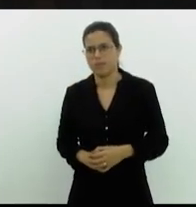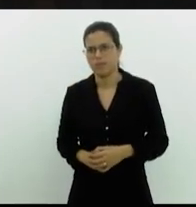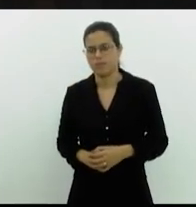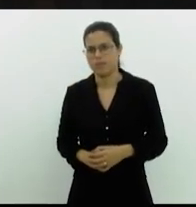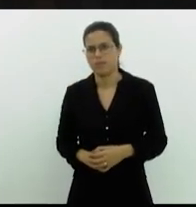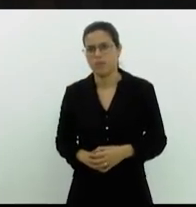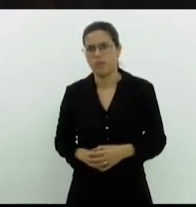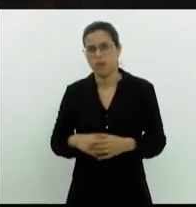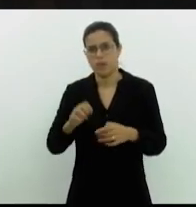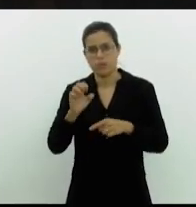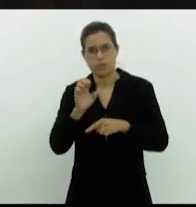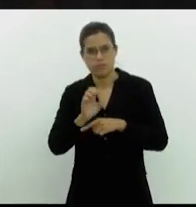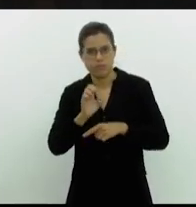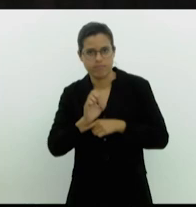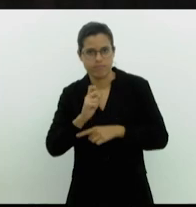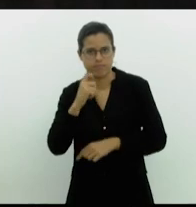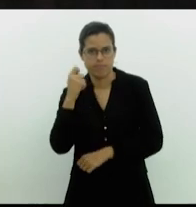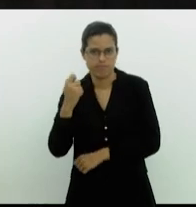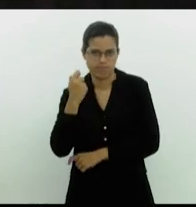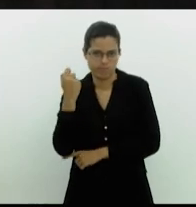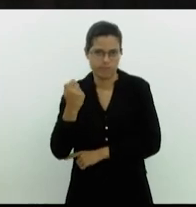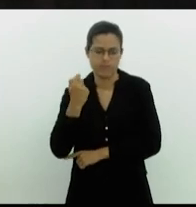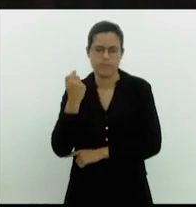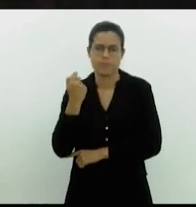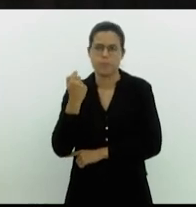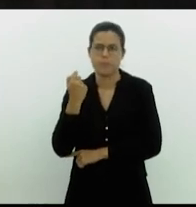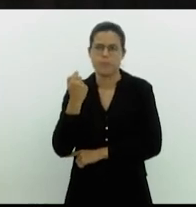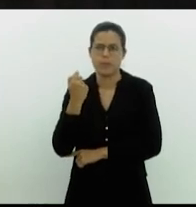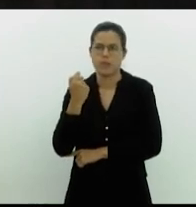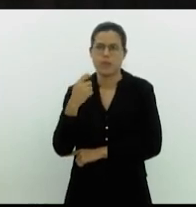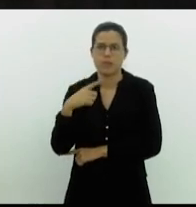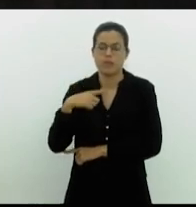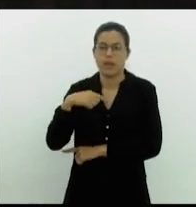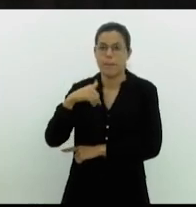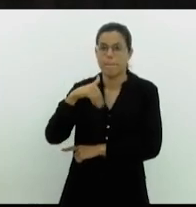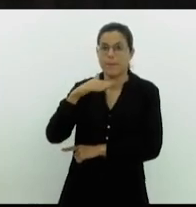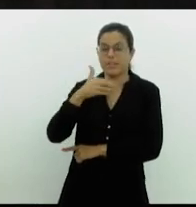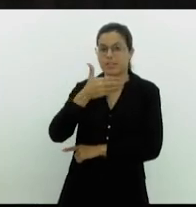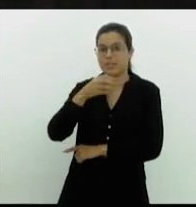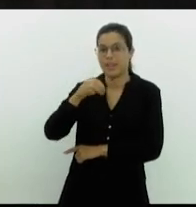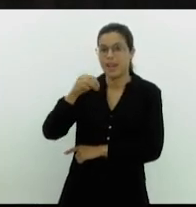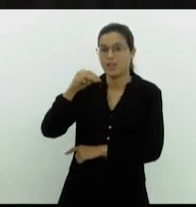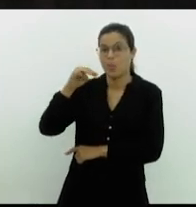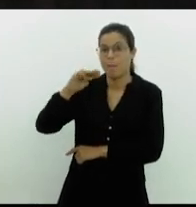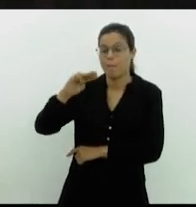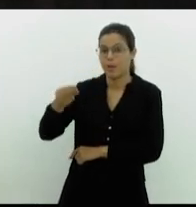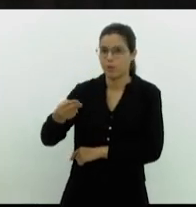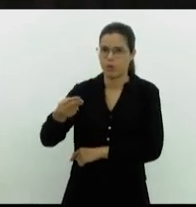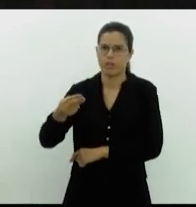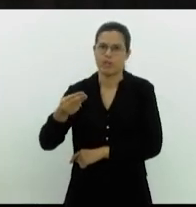O estado do Rio Grande do Sul tem mais de 10 milhões de habitantes.